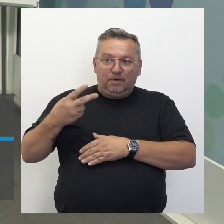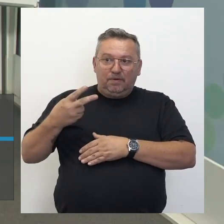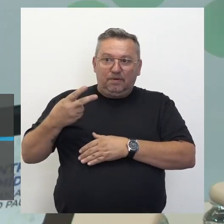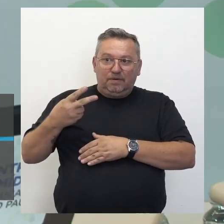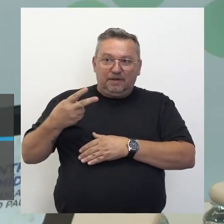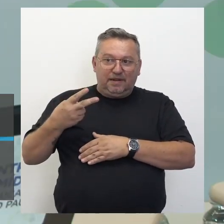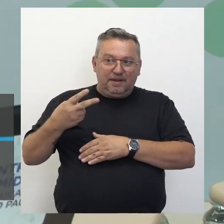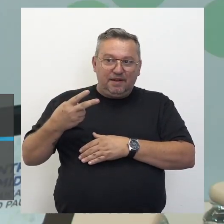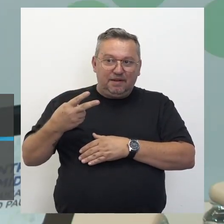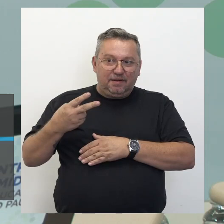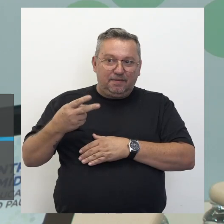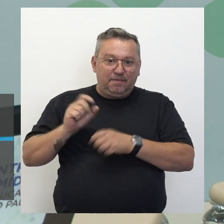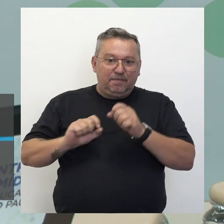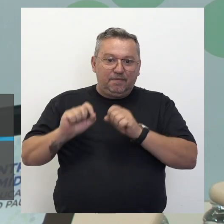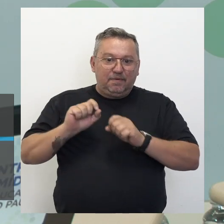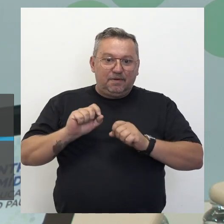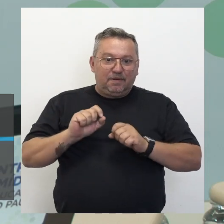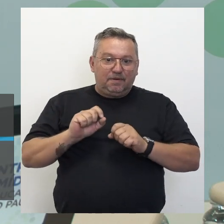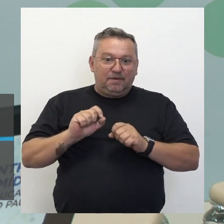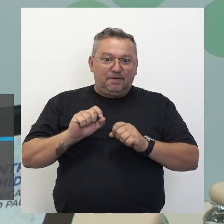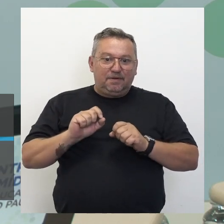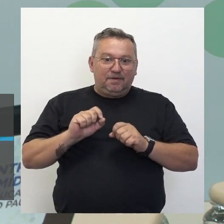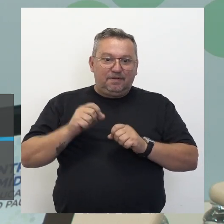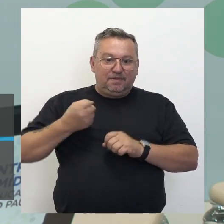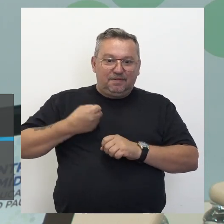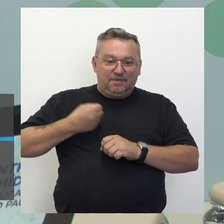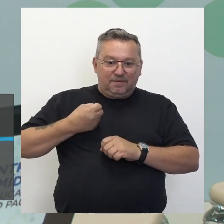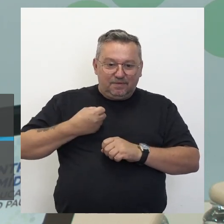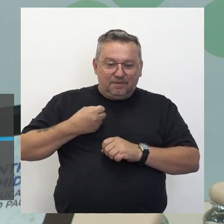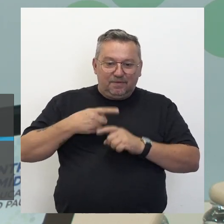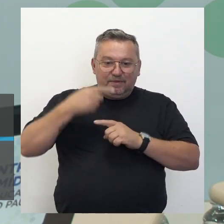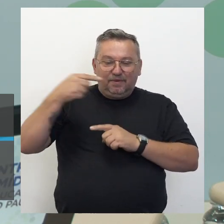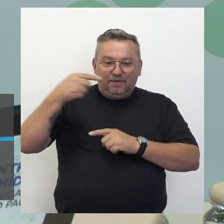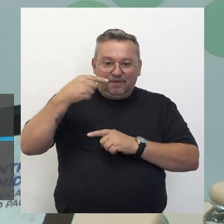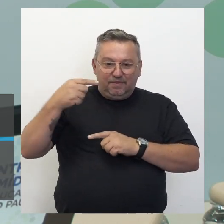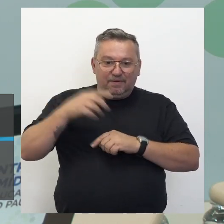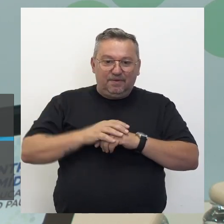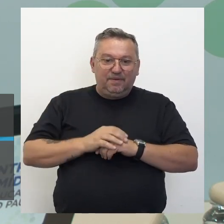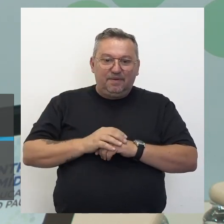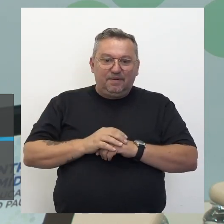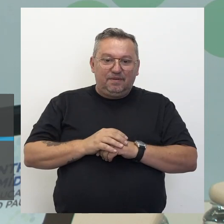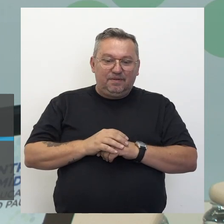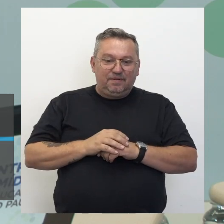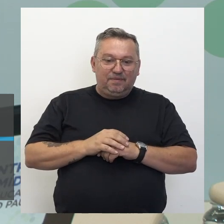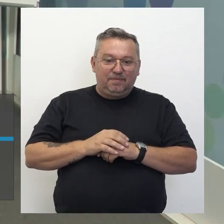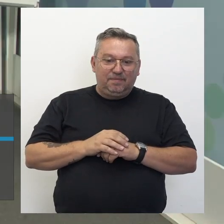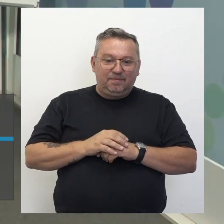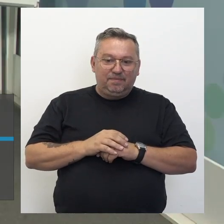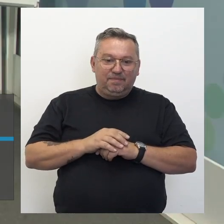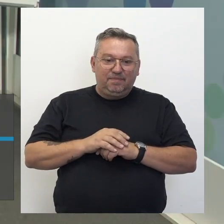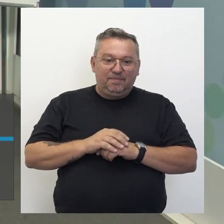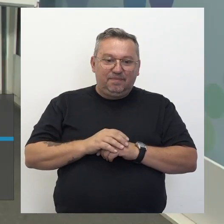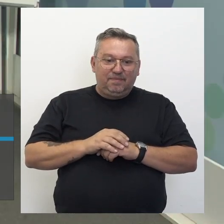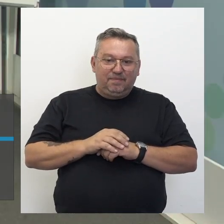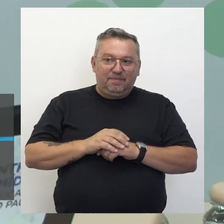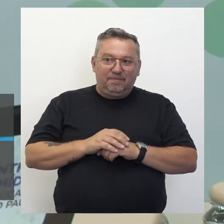Perfeito. E o Lucas falou assim, quando um número é elevado a um expoente negativo, vira uma fração, galera. Legal. Então, ó, o